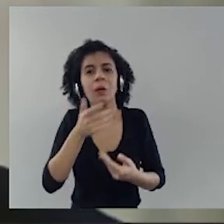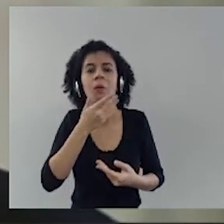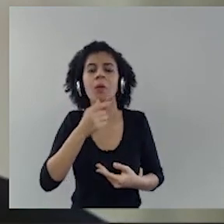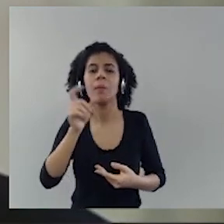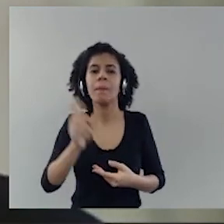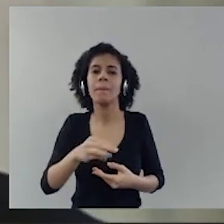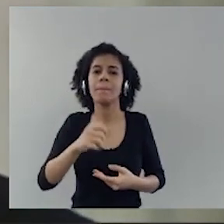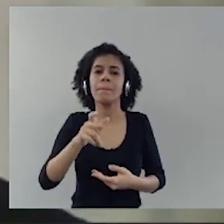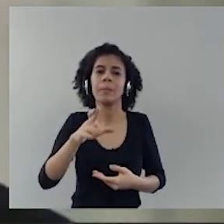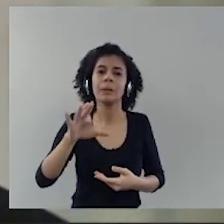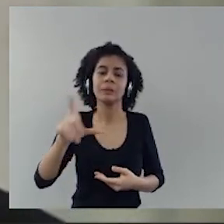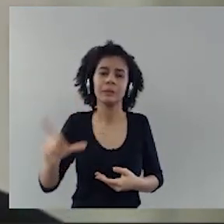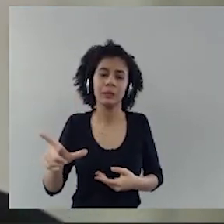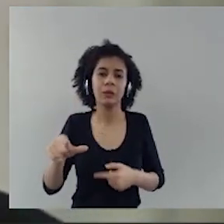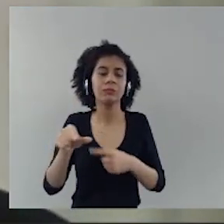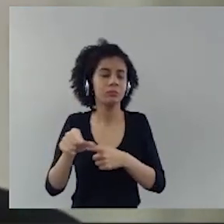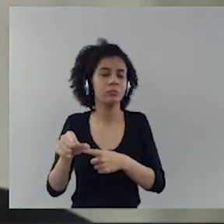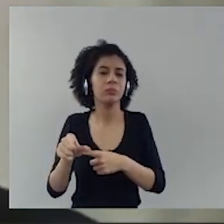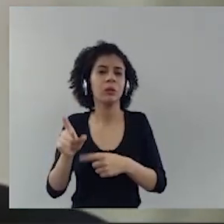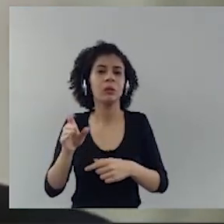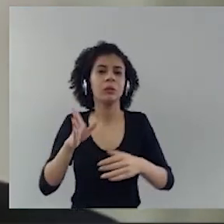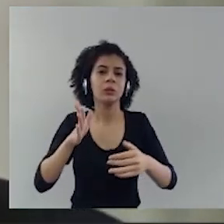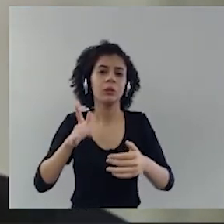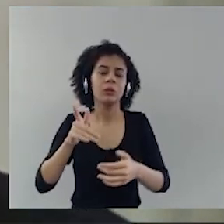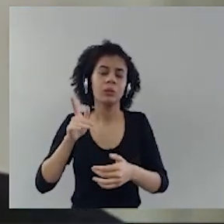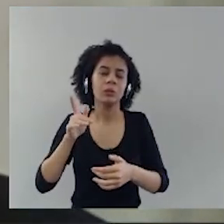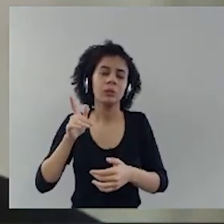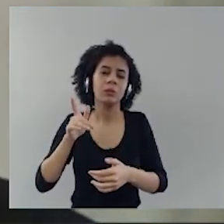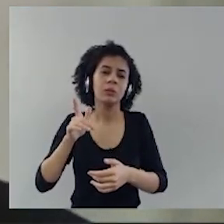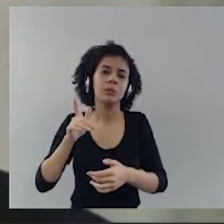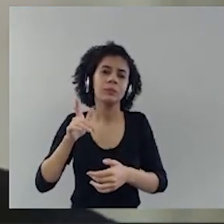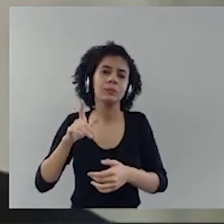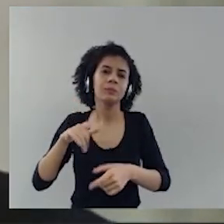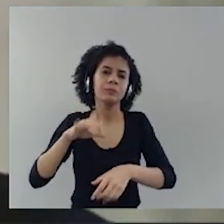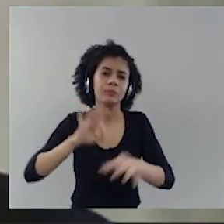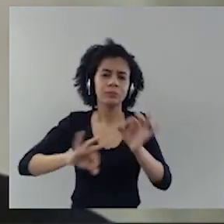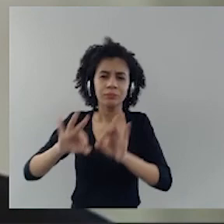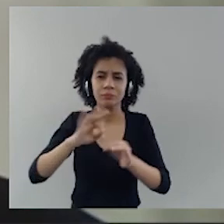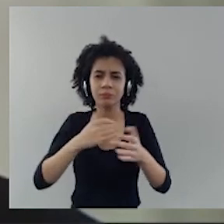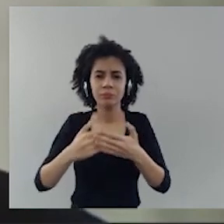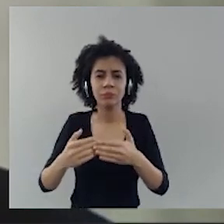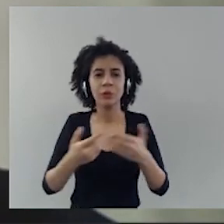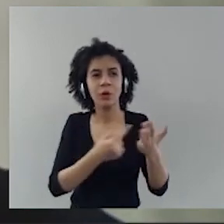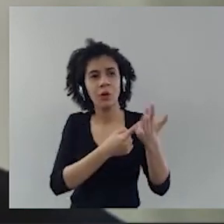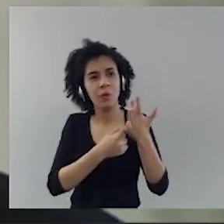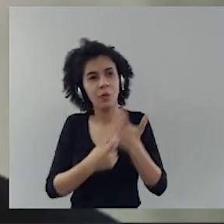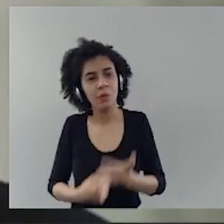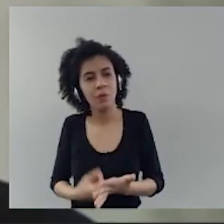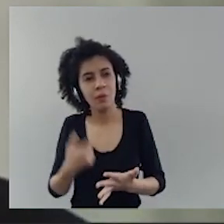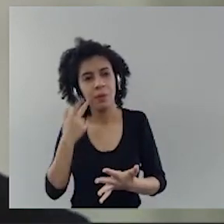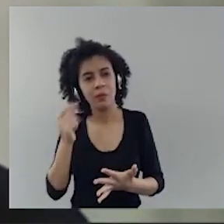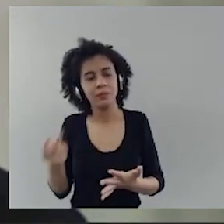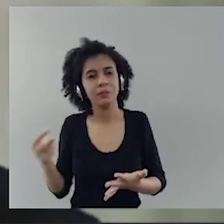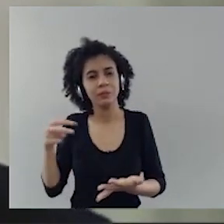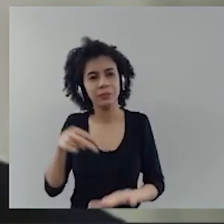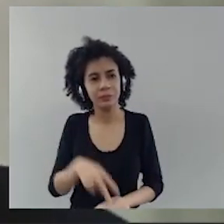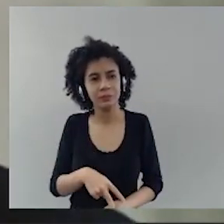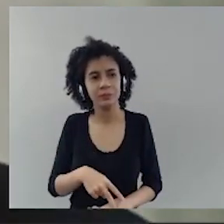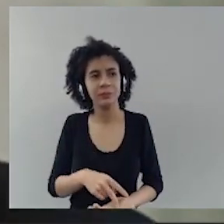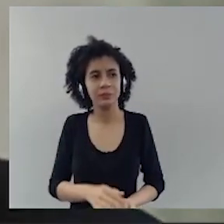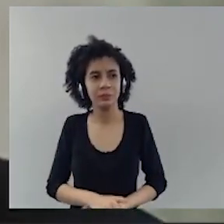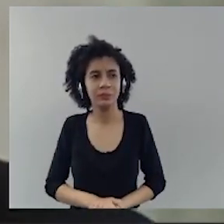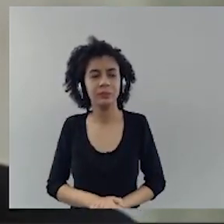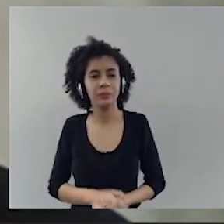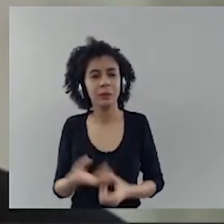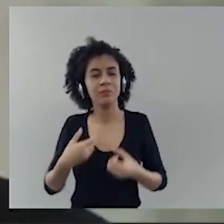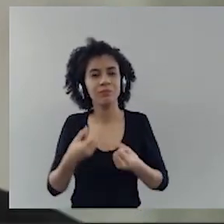marçal justen filho que foi tem efetivamente formulou convite para que eu pudesse